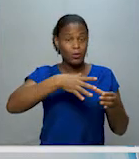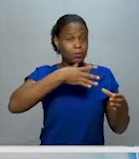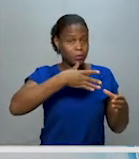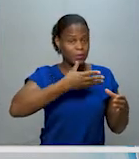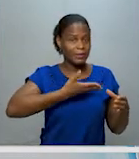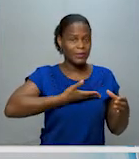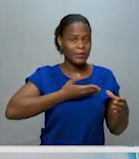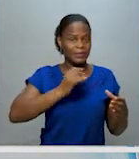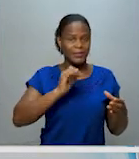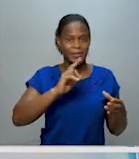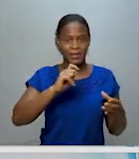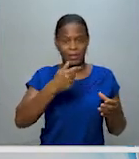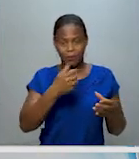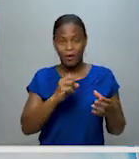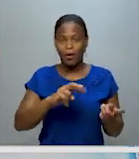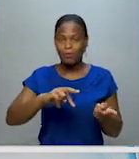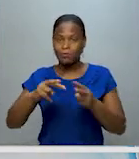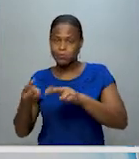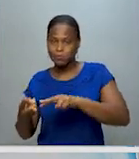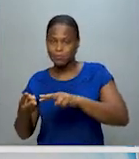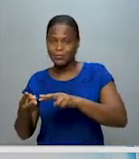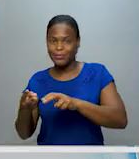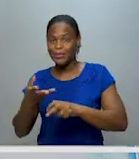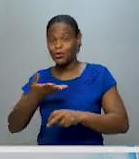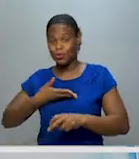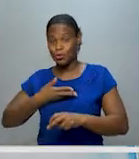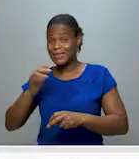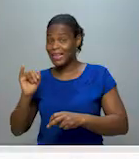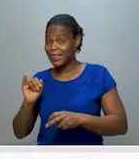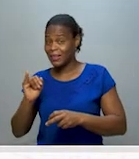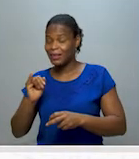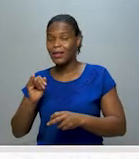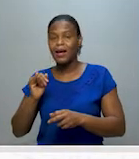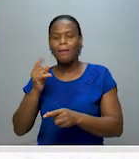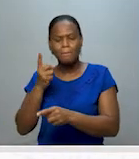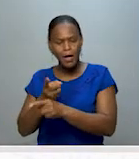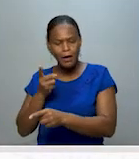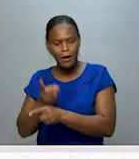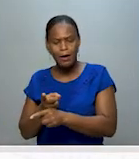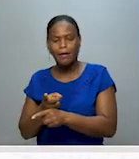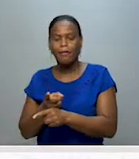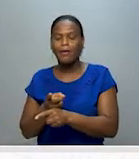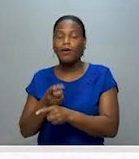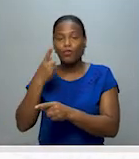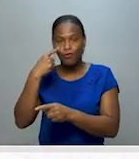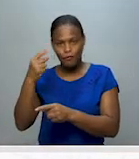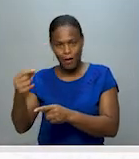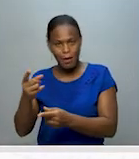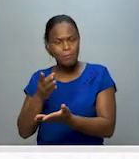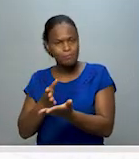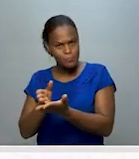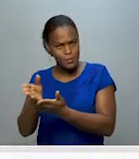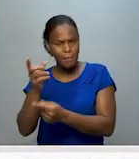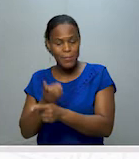do discurso direto, passa para o discurso contrário com o mesmo sentido. Portanto, os verbos